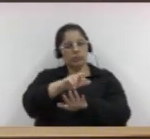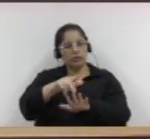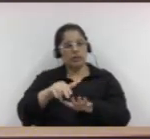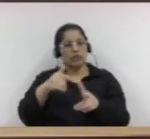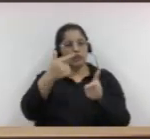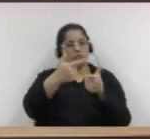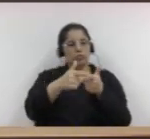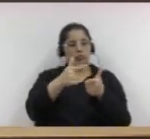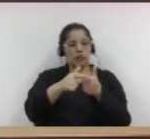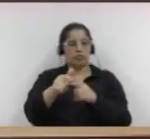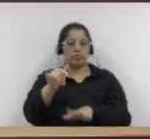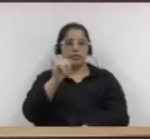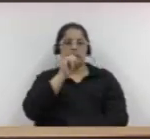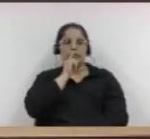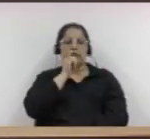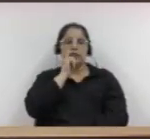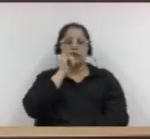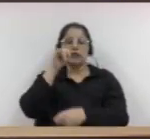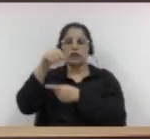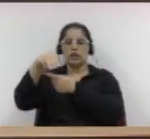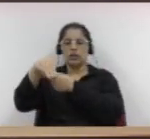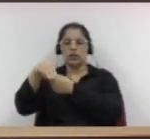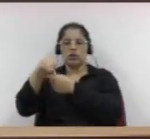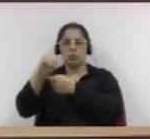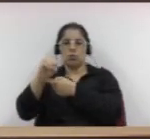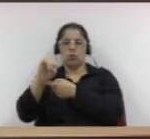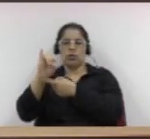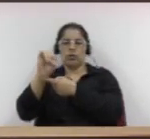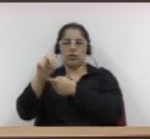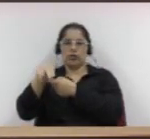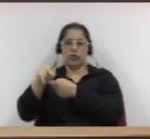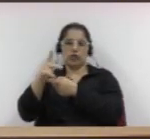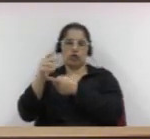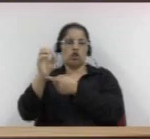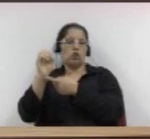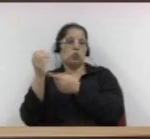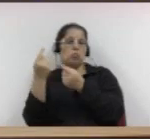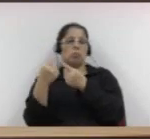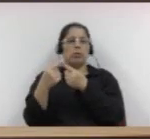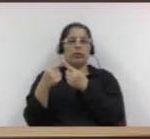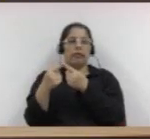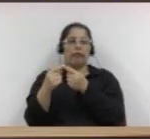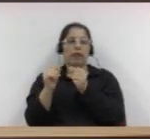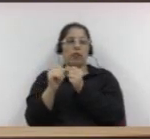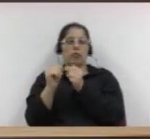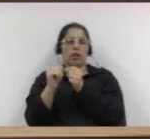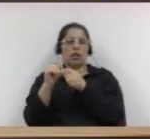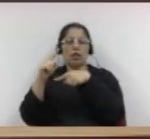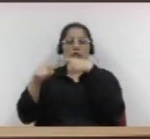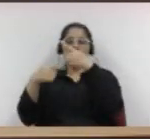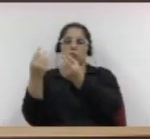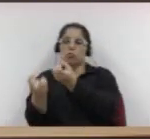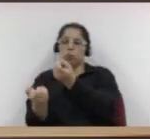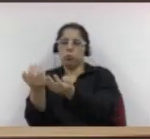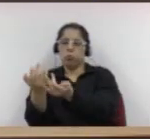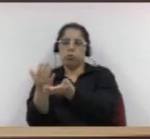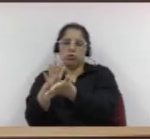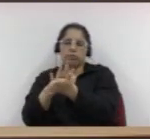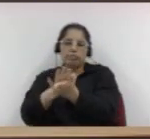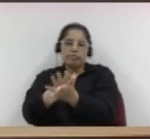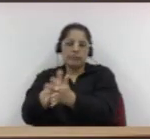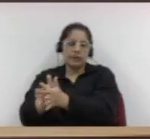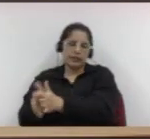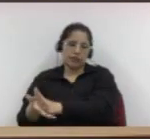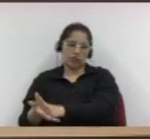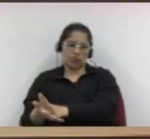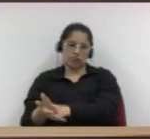se discutia que por que fez? Não é por que fez. Já que foi feito, o executivo tem por obrigação de zelar